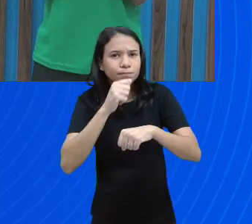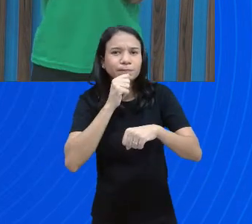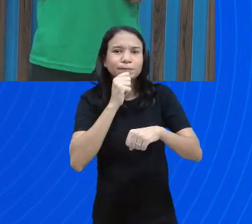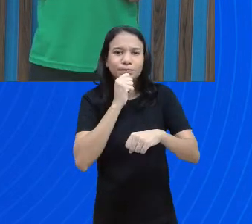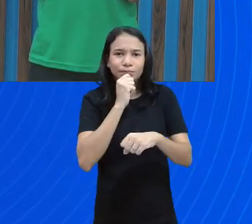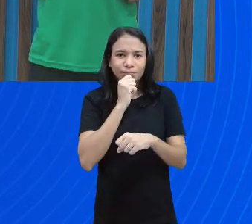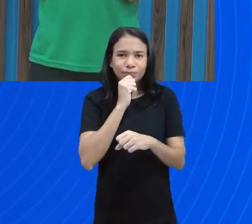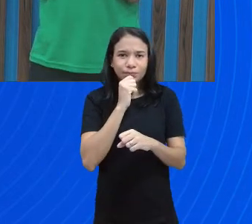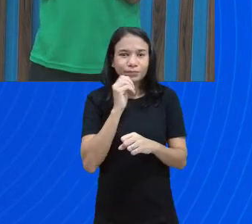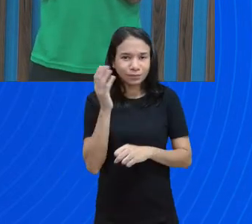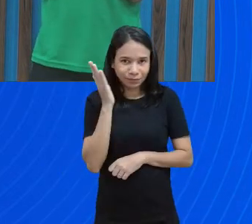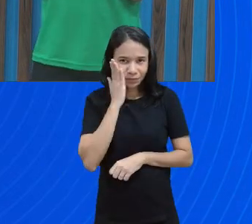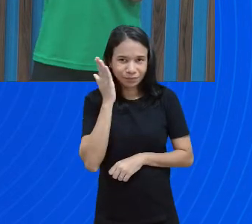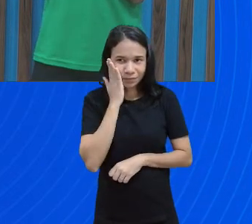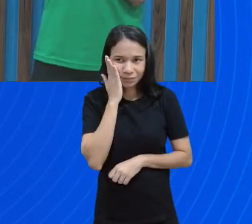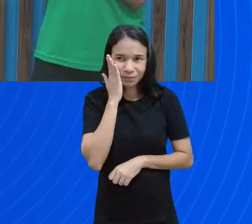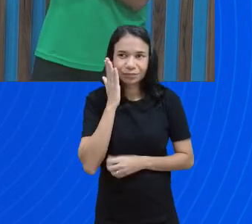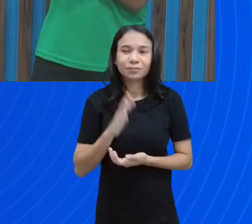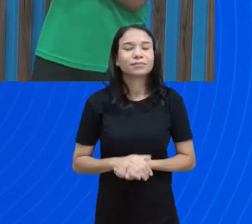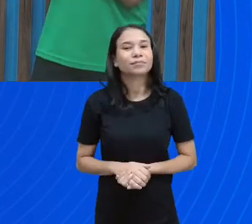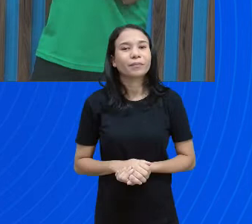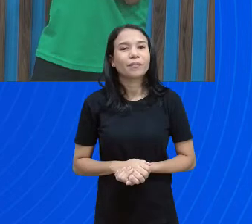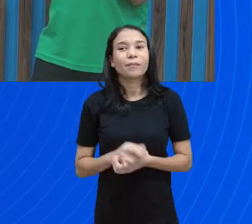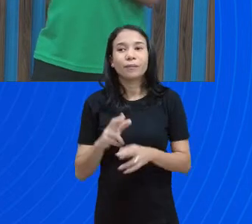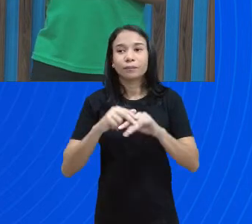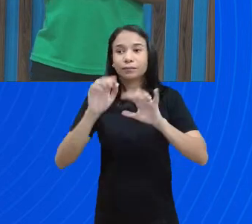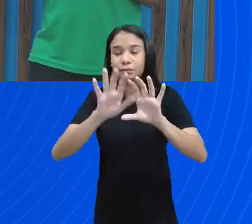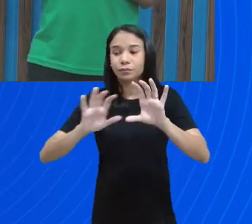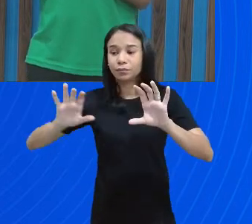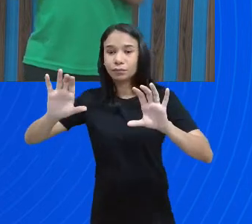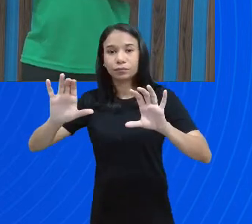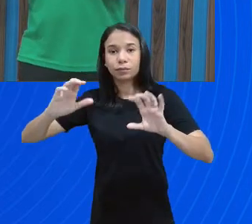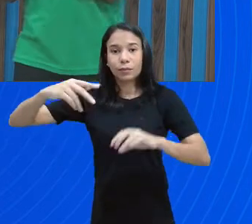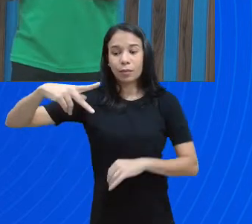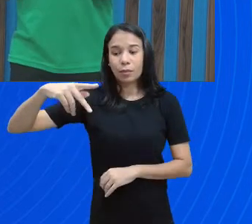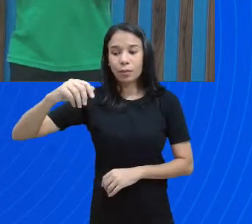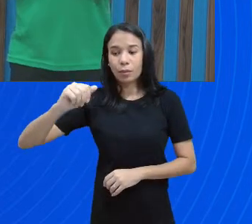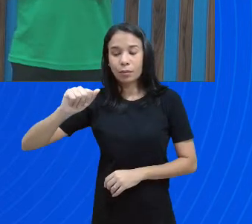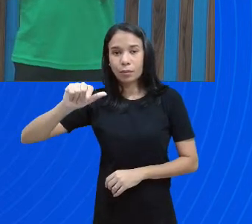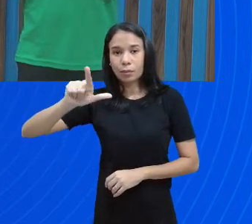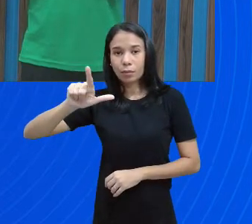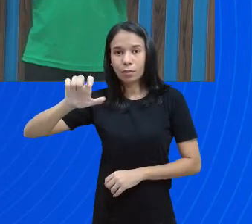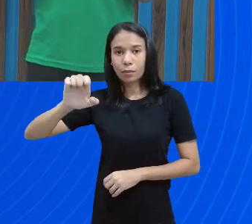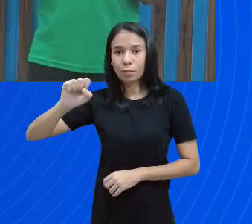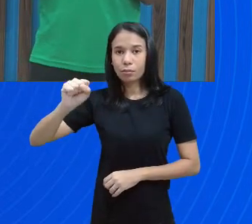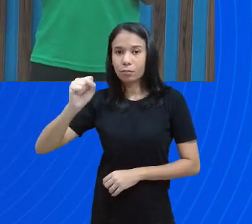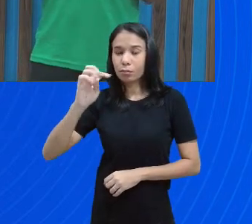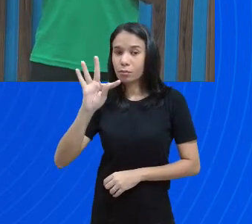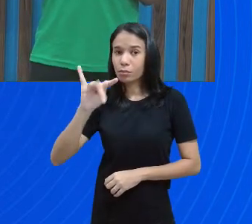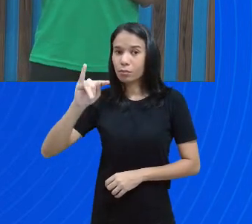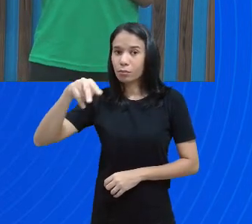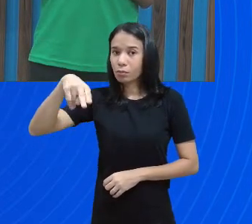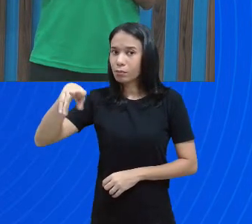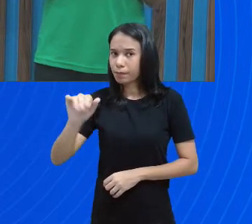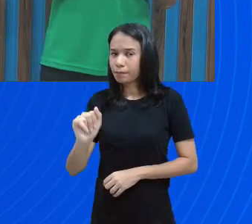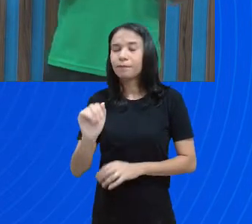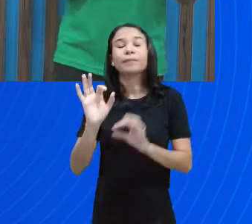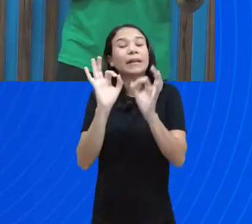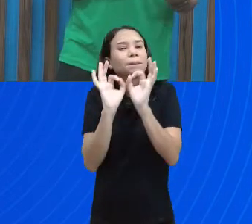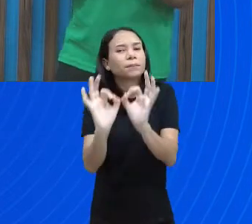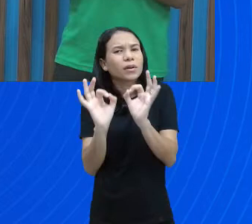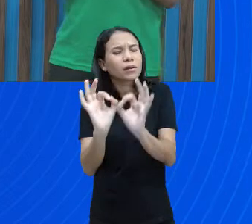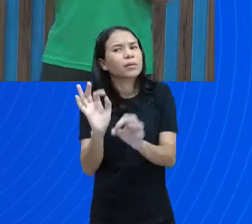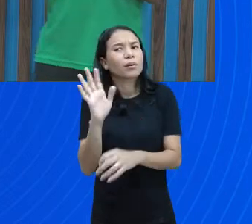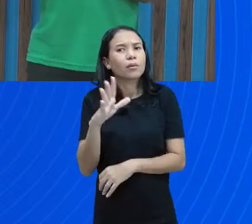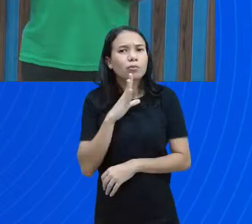reconhecido, entende? E a do lado é a bandeira da Palestina. Eu tenho certeza que vocês já ouviram